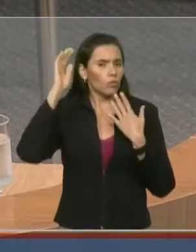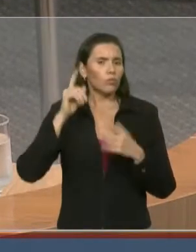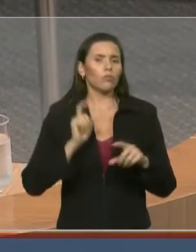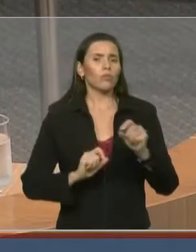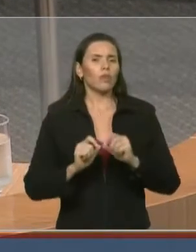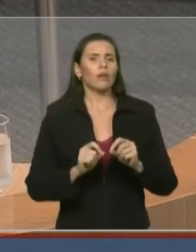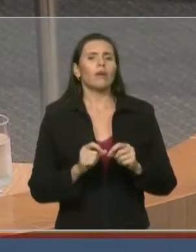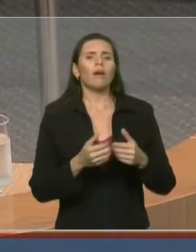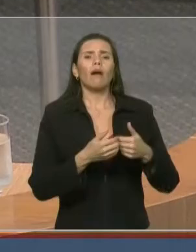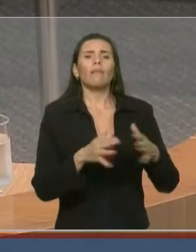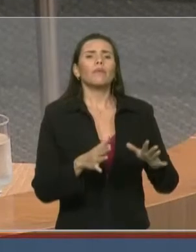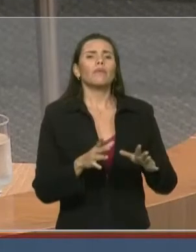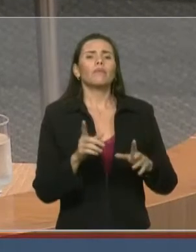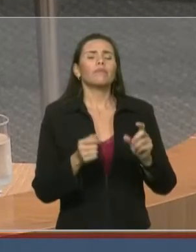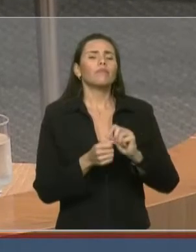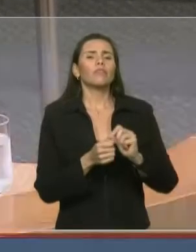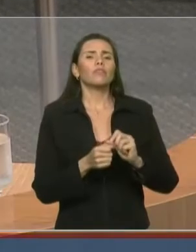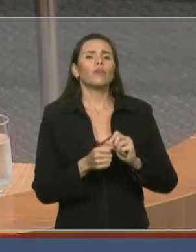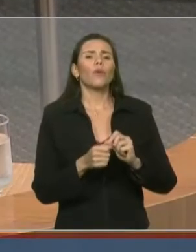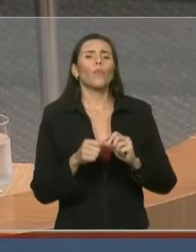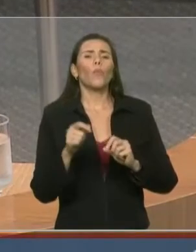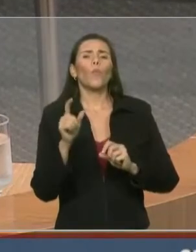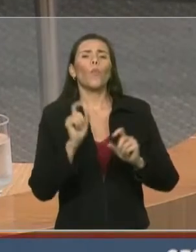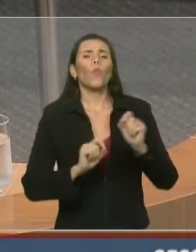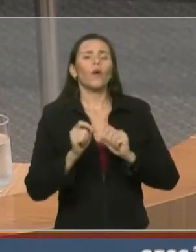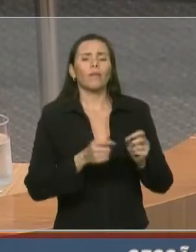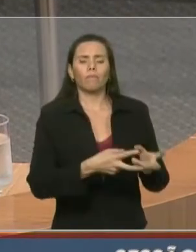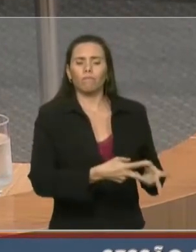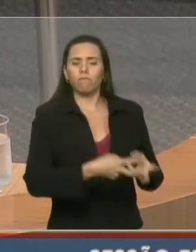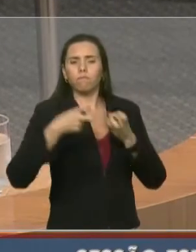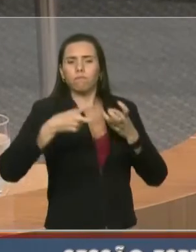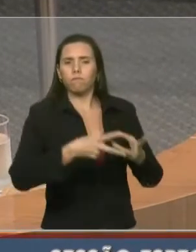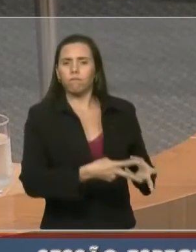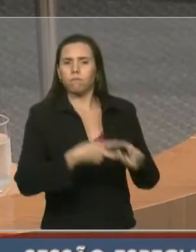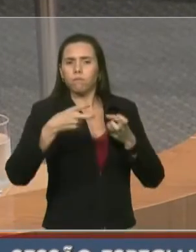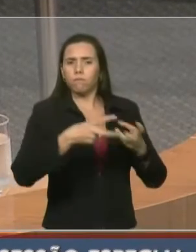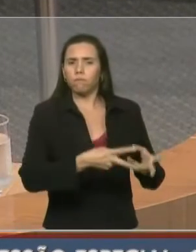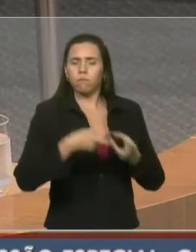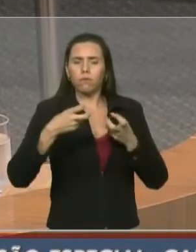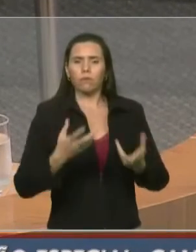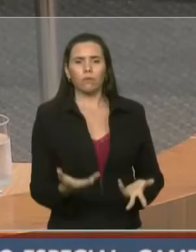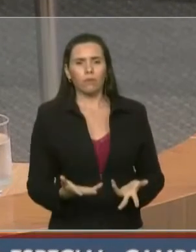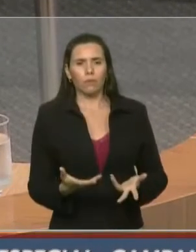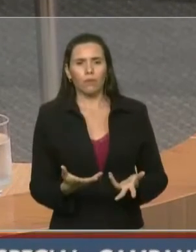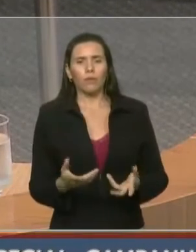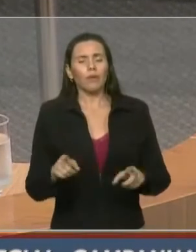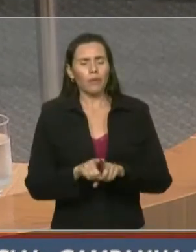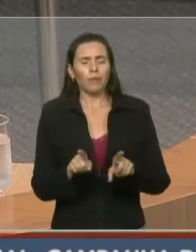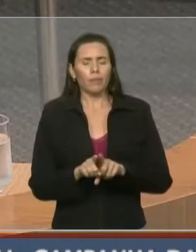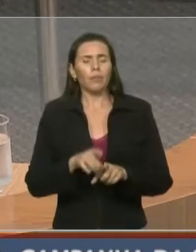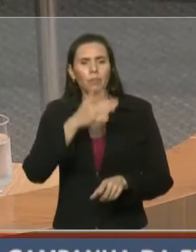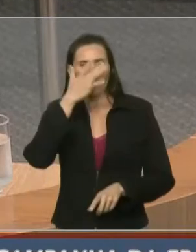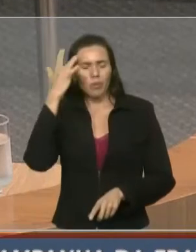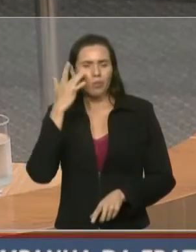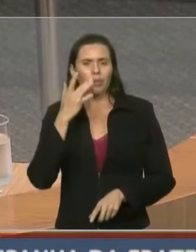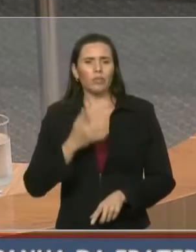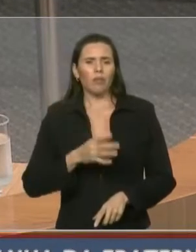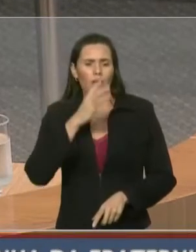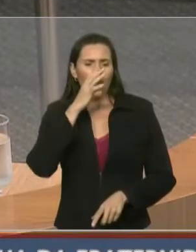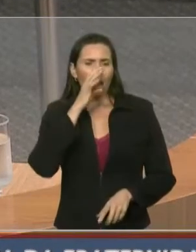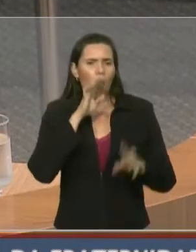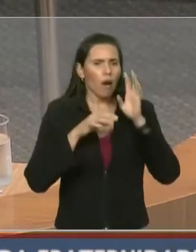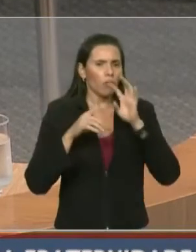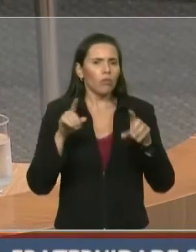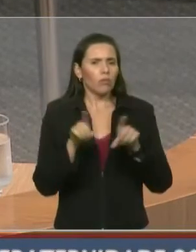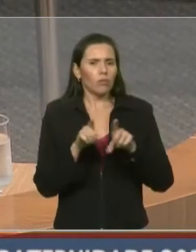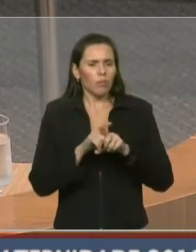nosso país. E mais ainda, com ameaças de fazendeiros e de madeireiros aos territórios indígenas, o que obriga o governo do